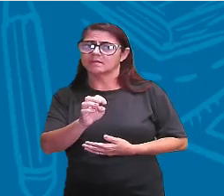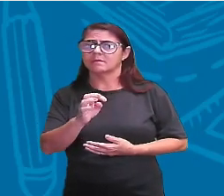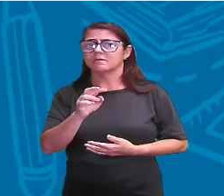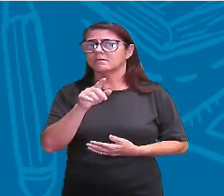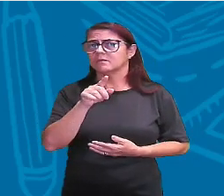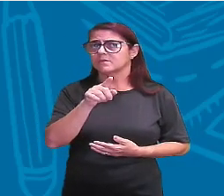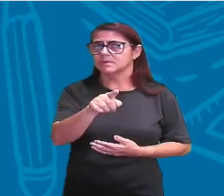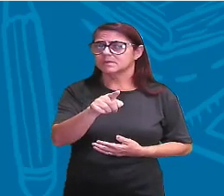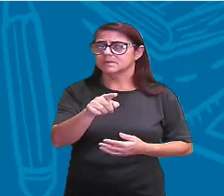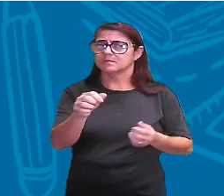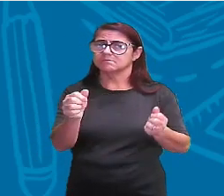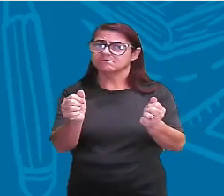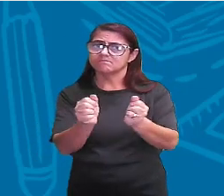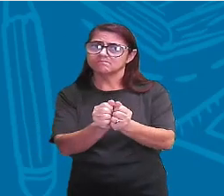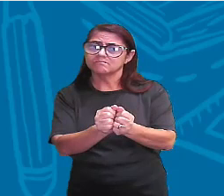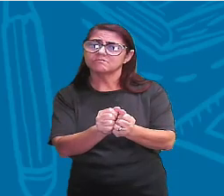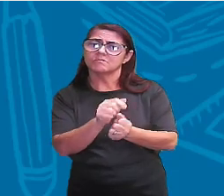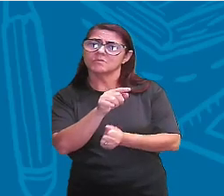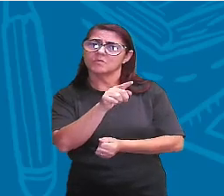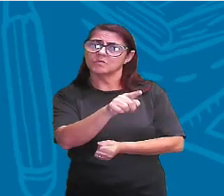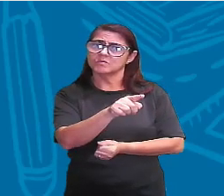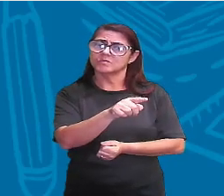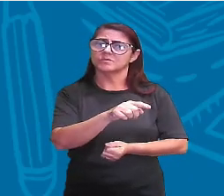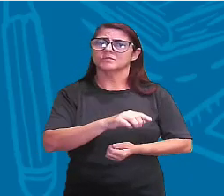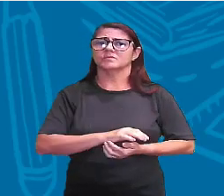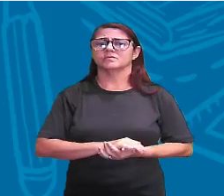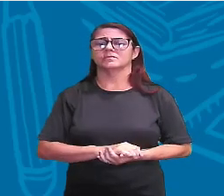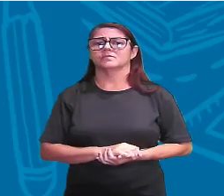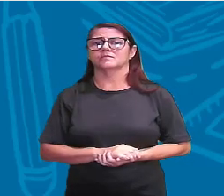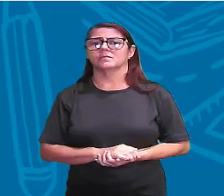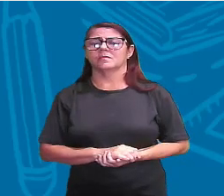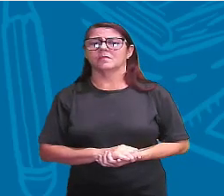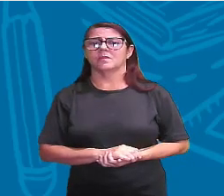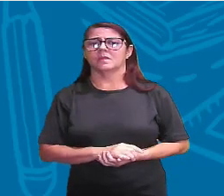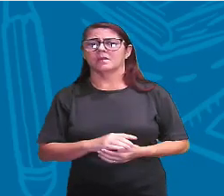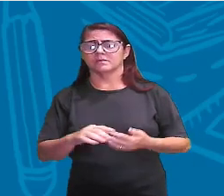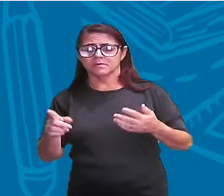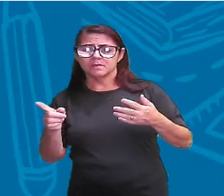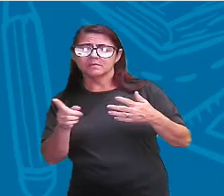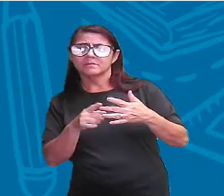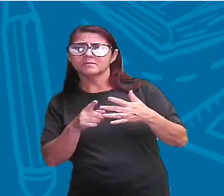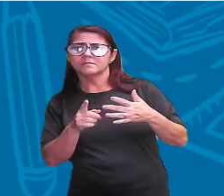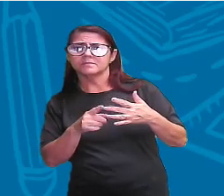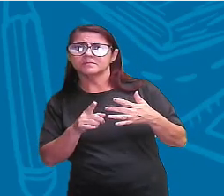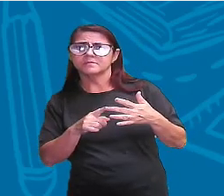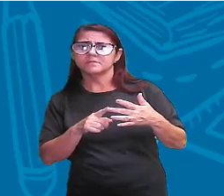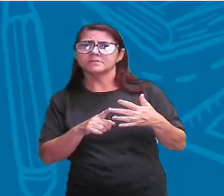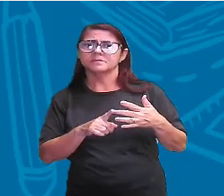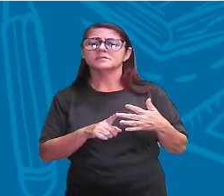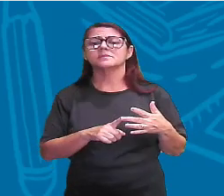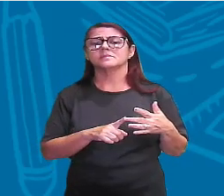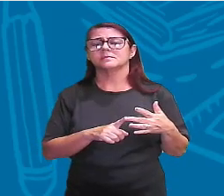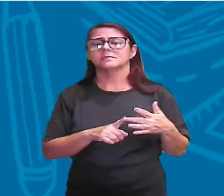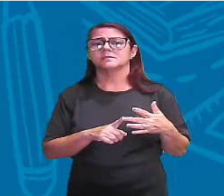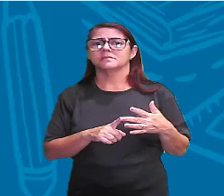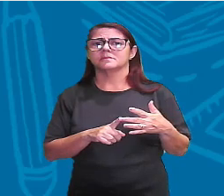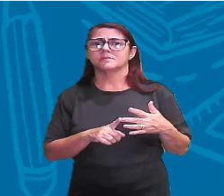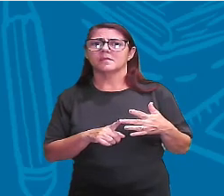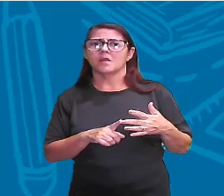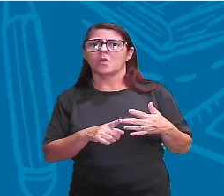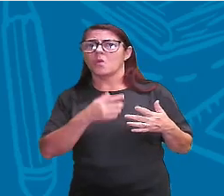você, contigo e consigo, tá? Depois nós temos o him, que é com relação